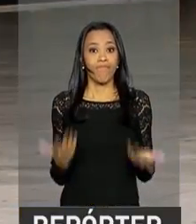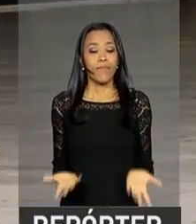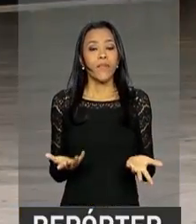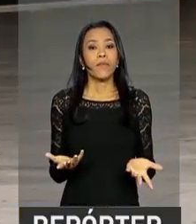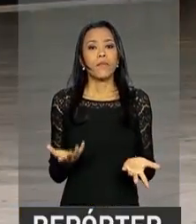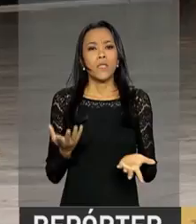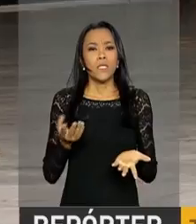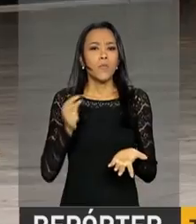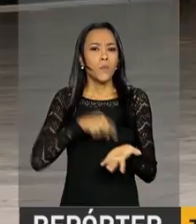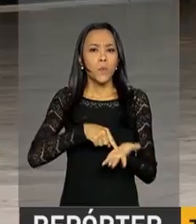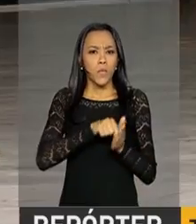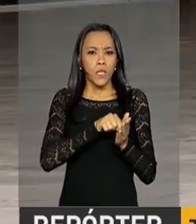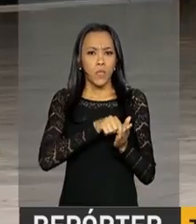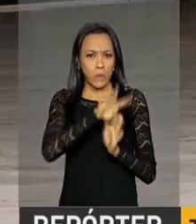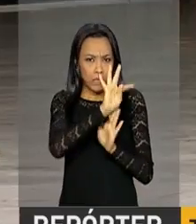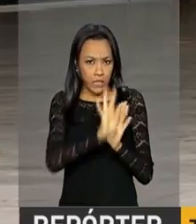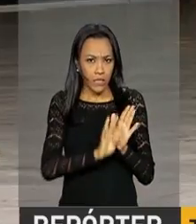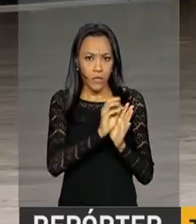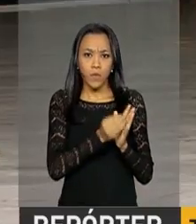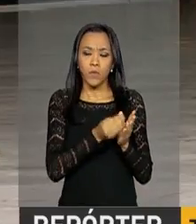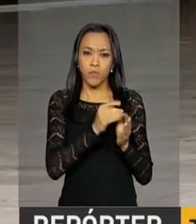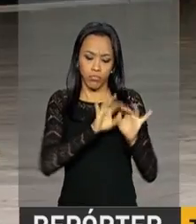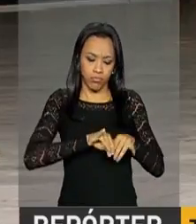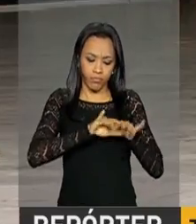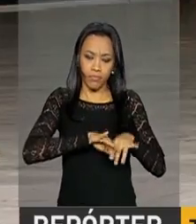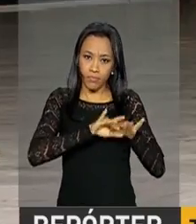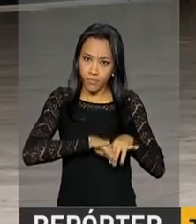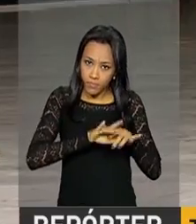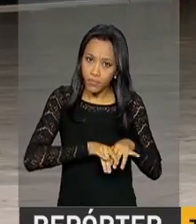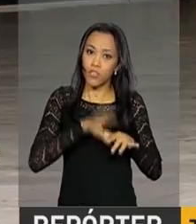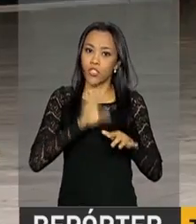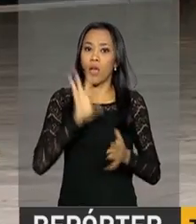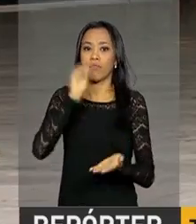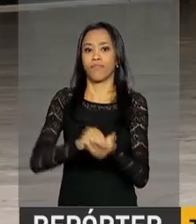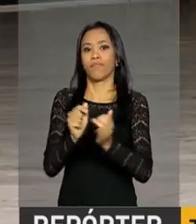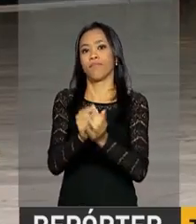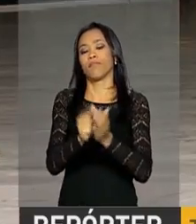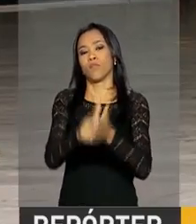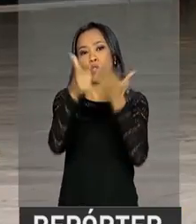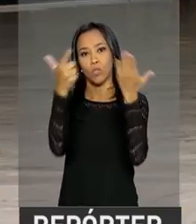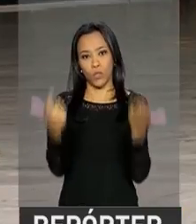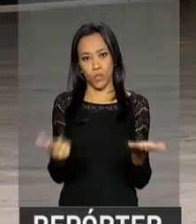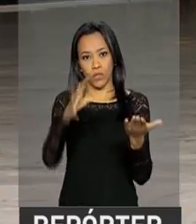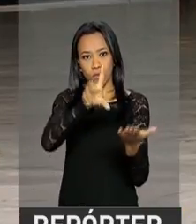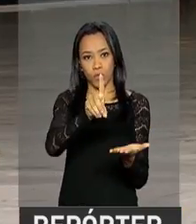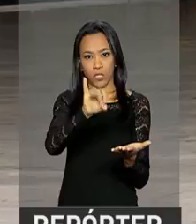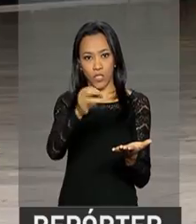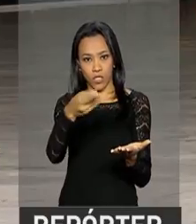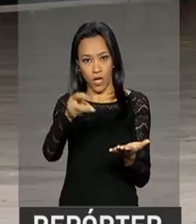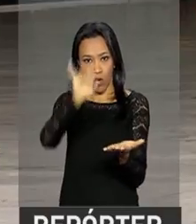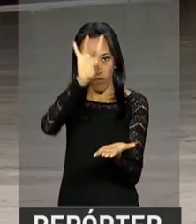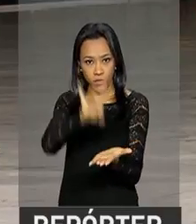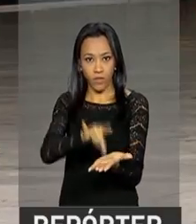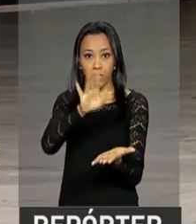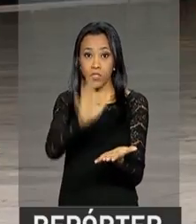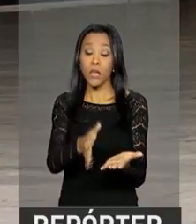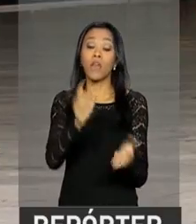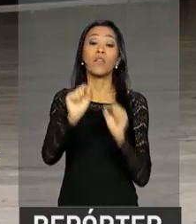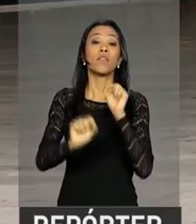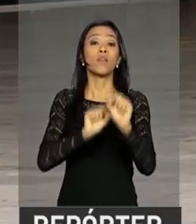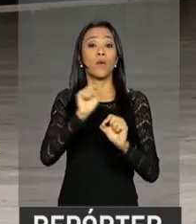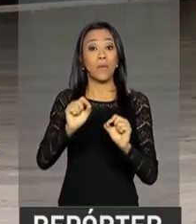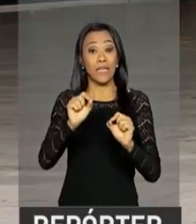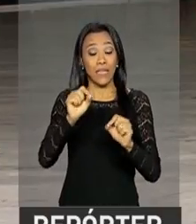comunica o envio do texto ao congresso foi publicada no Diário Oficial da União de hoje segundo o ministério da fazenda o Projeto de Recuperação